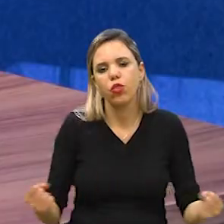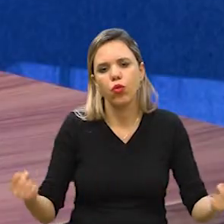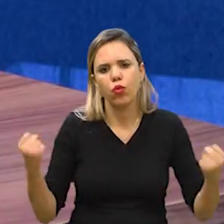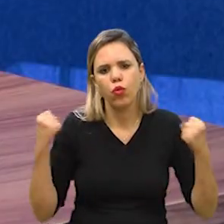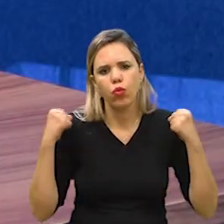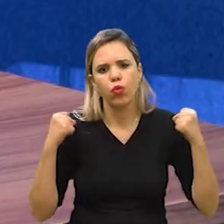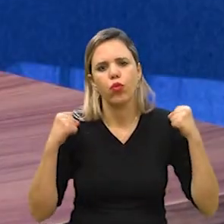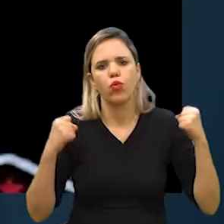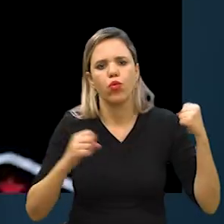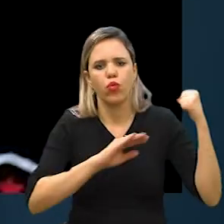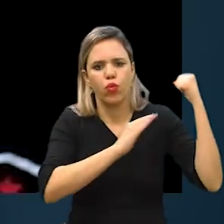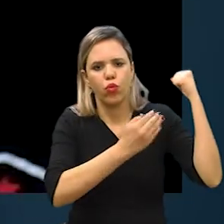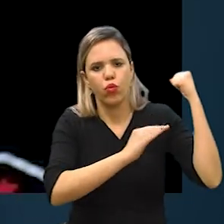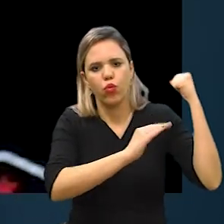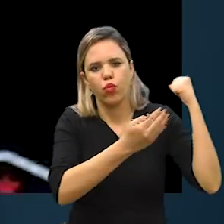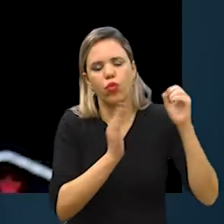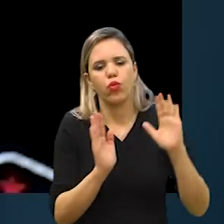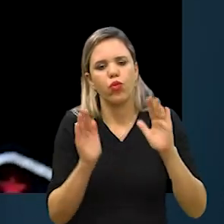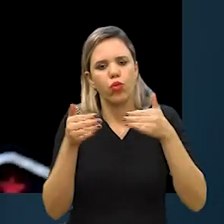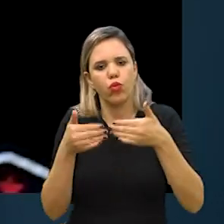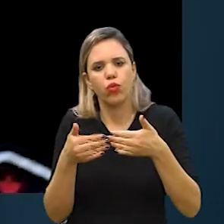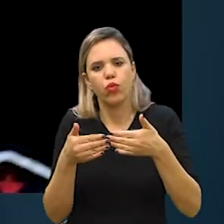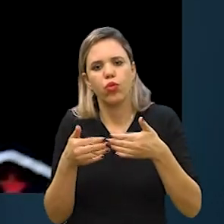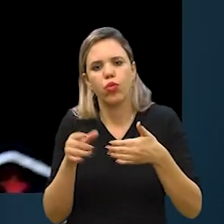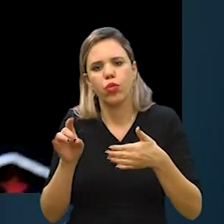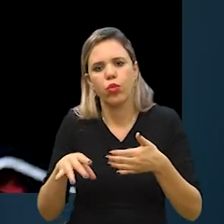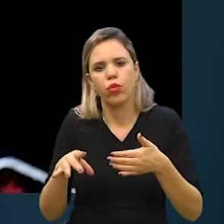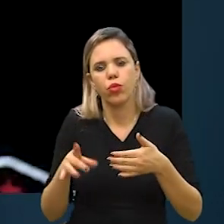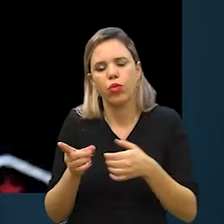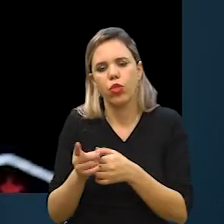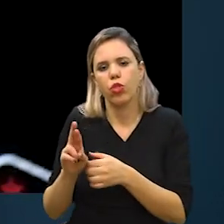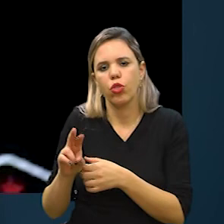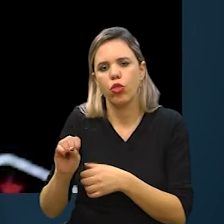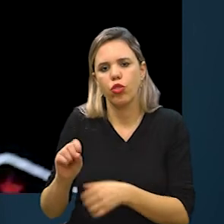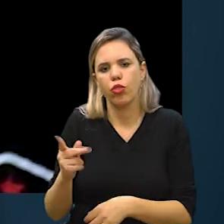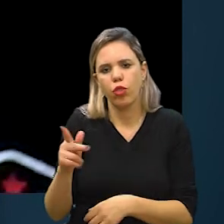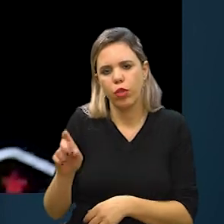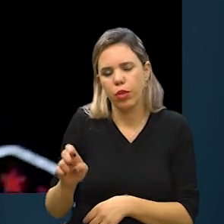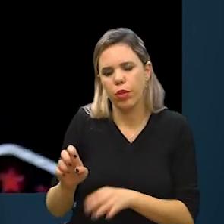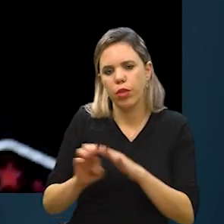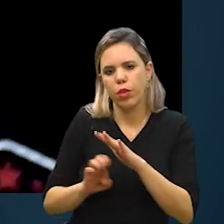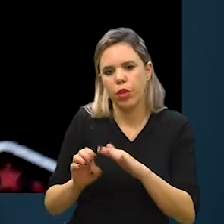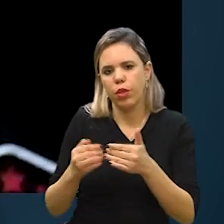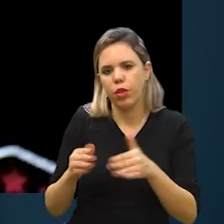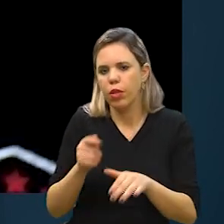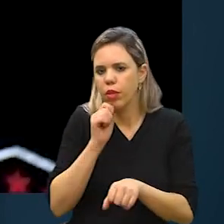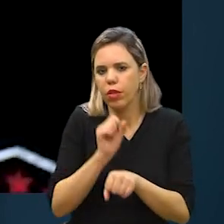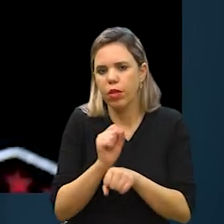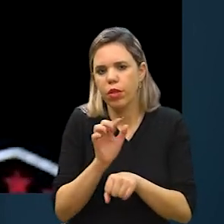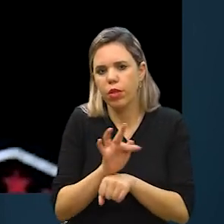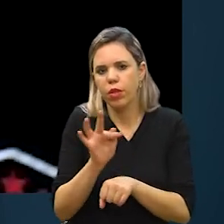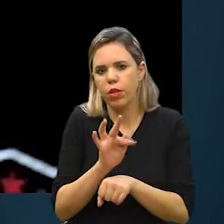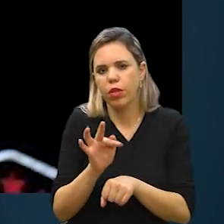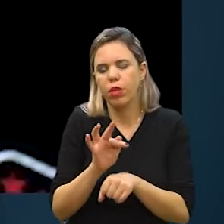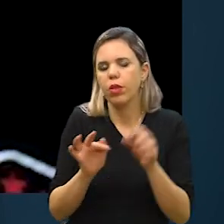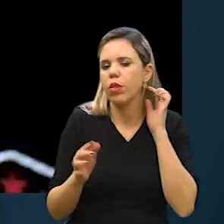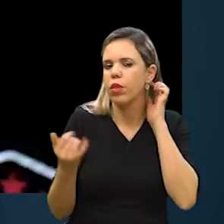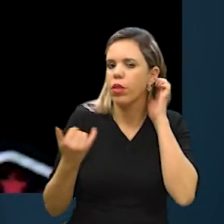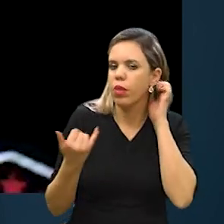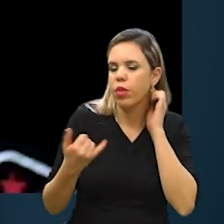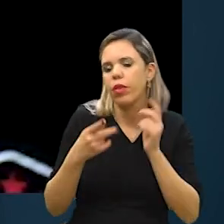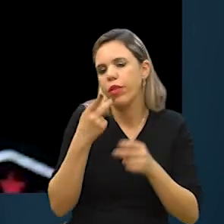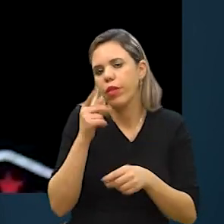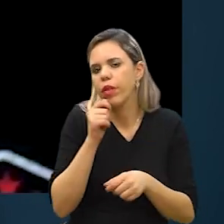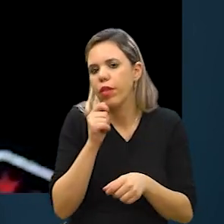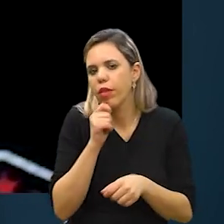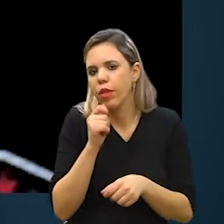o fisiculturismo? Bom, por enquanto, com o foco todo voltado para o Dr. Shape, e a mentoria está em stand-by, né? Tem as faculdades, como meu pai